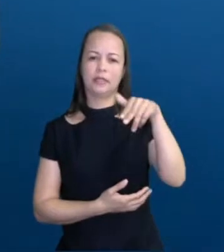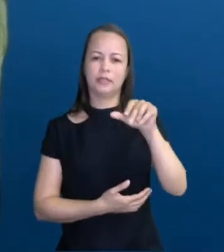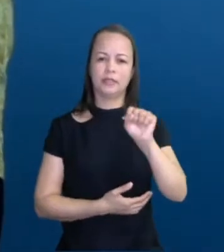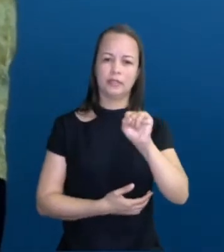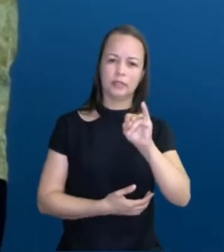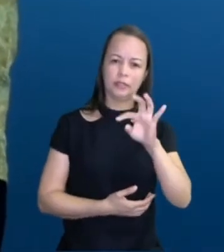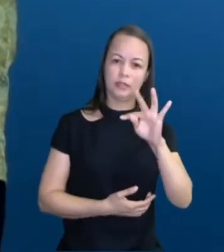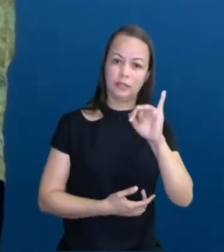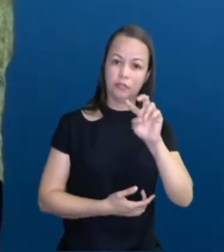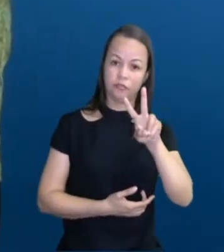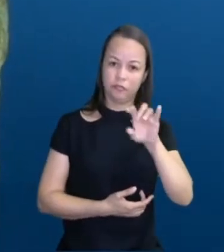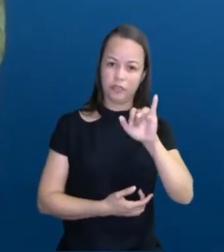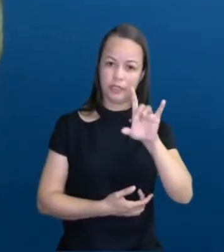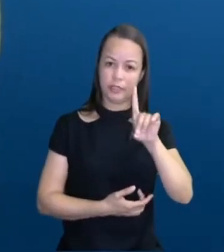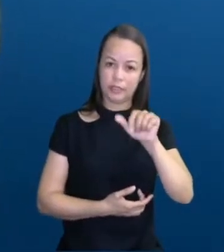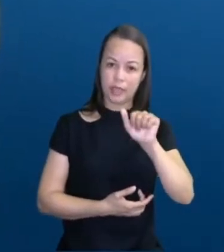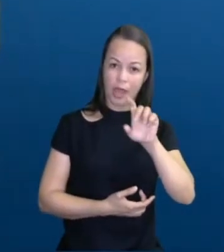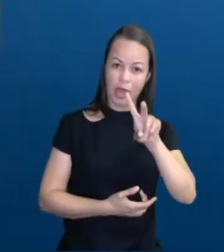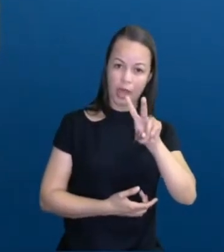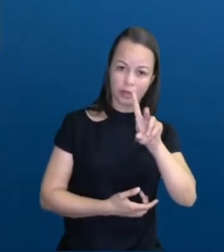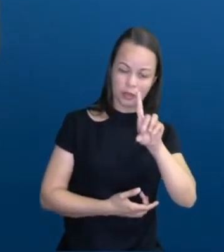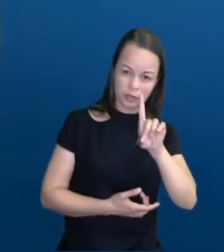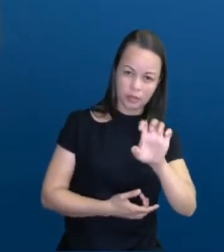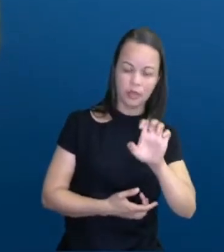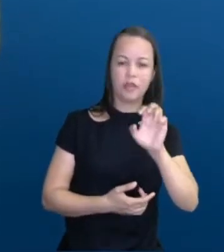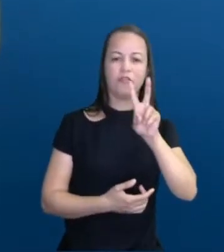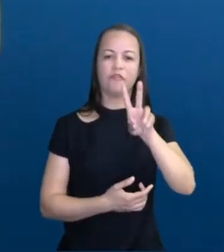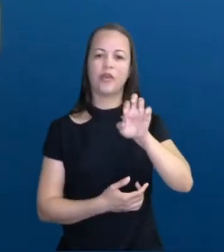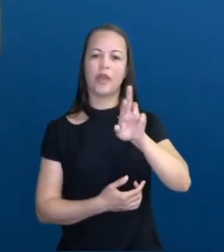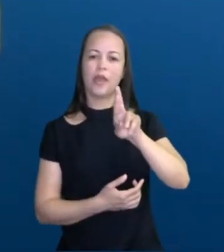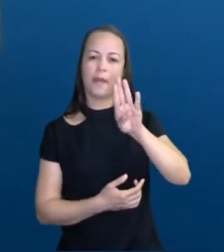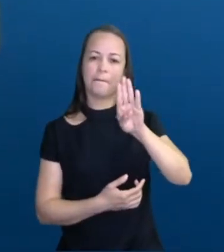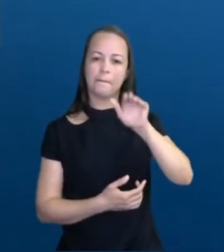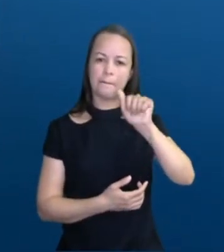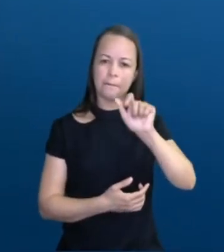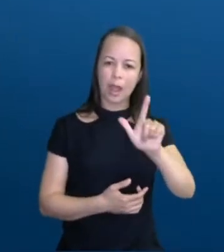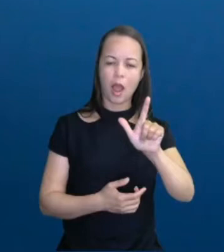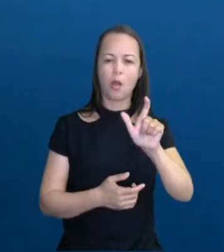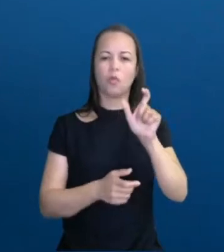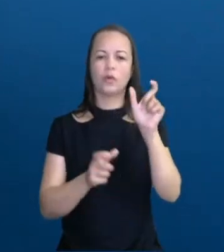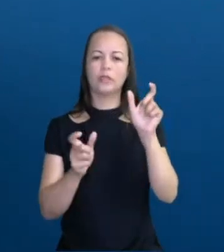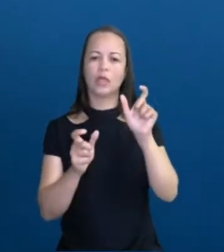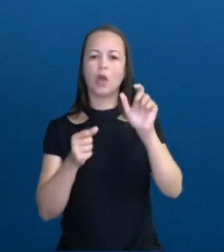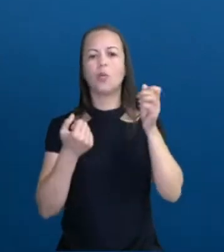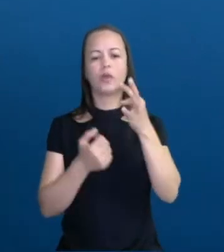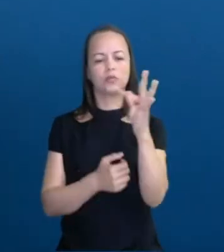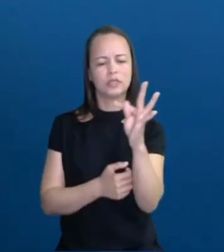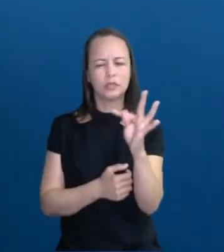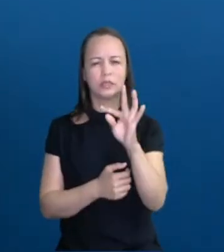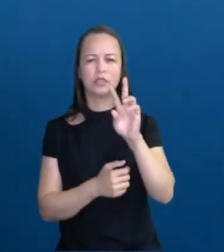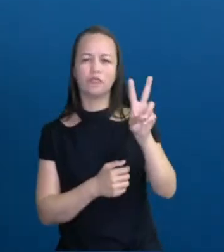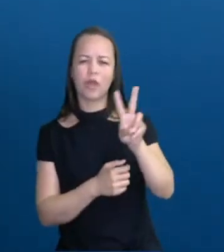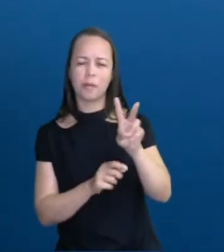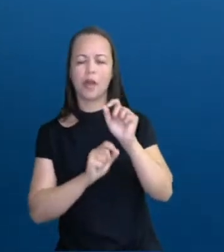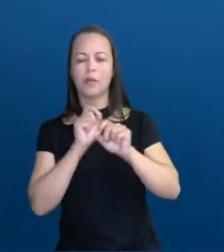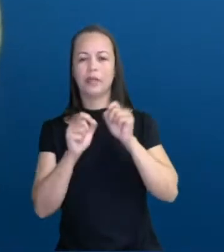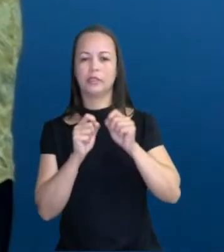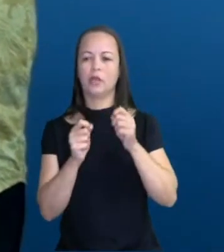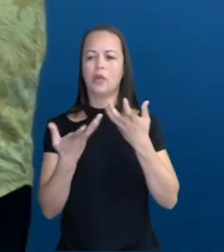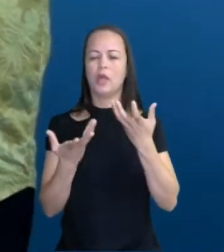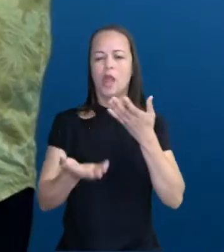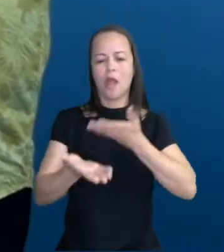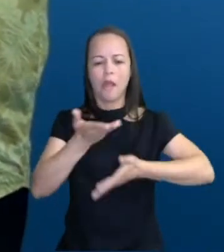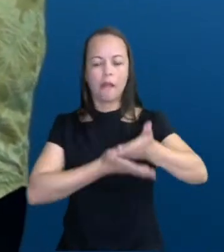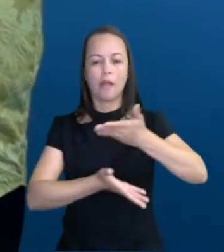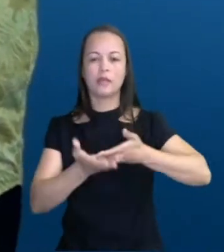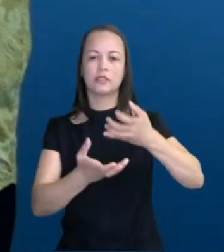isso? A transitividade verbal é uma relação entre os verbos e o seu complemento e o sentido da frase. O